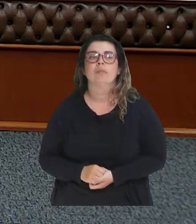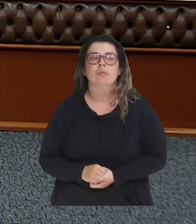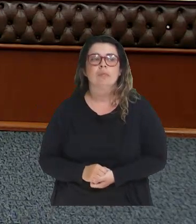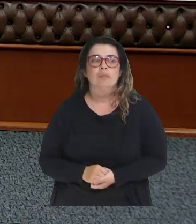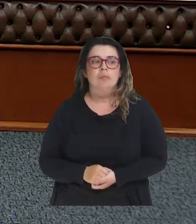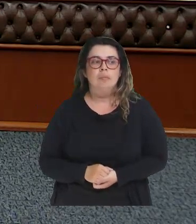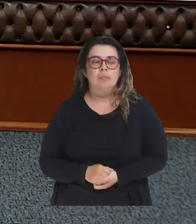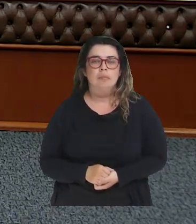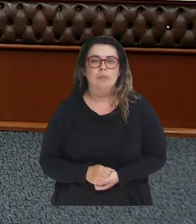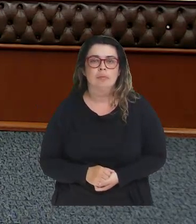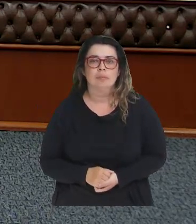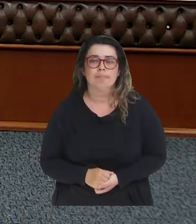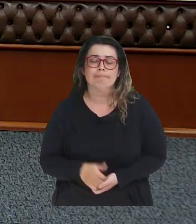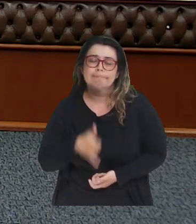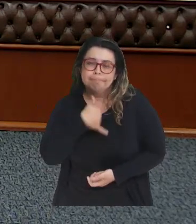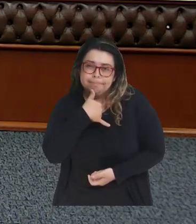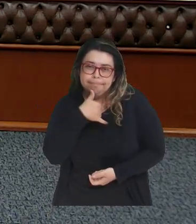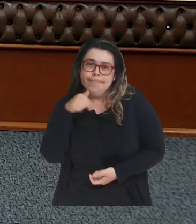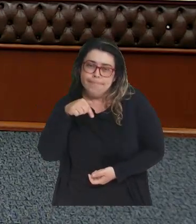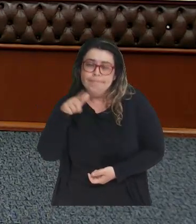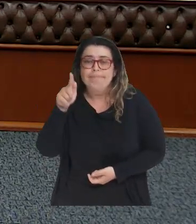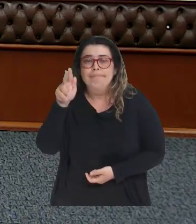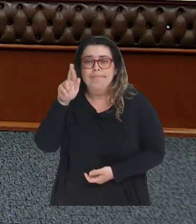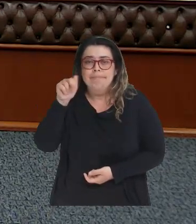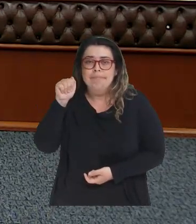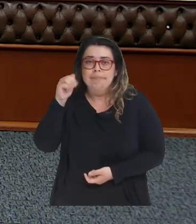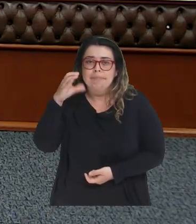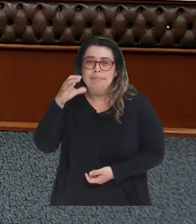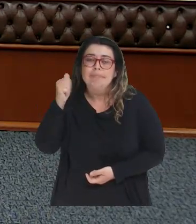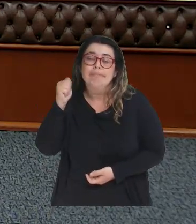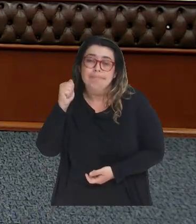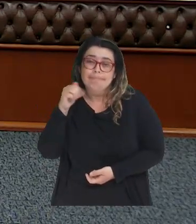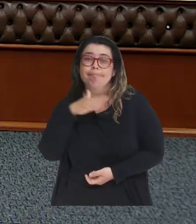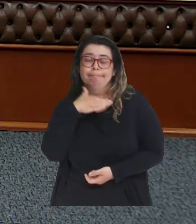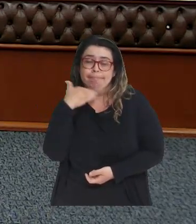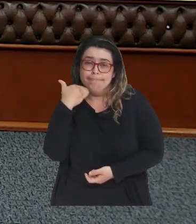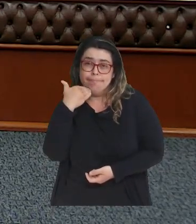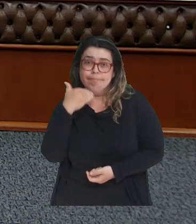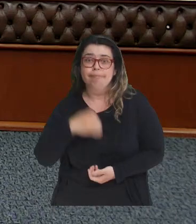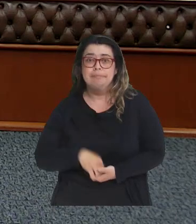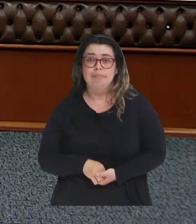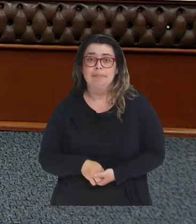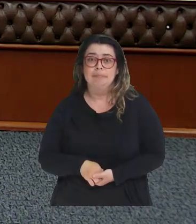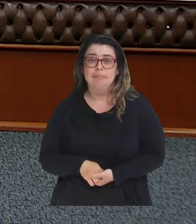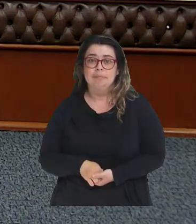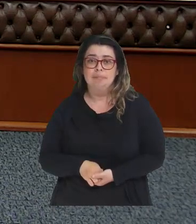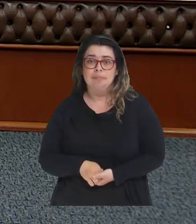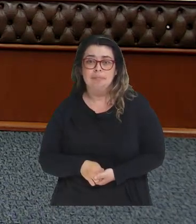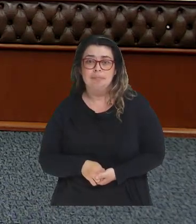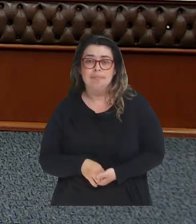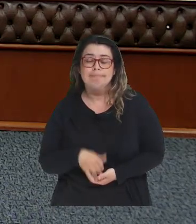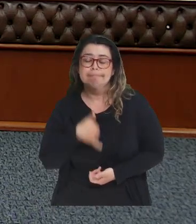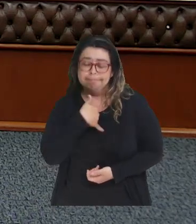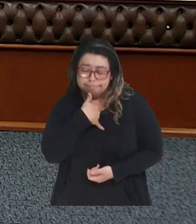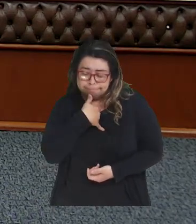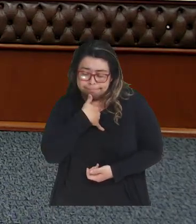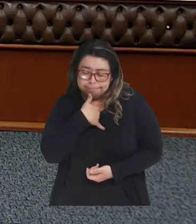Rogério, que, infelizmente, hoje a Graça foi vítima do infarto e faleceu. Então, dia triste,